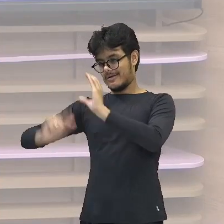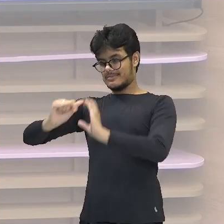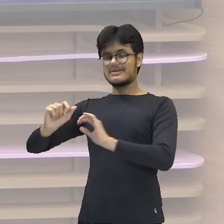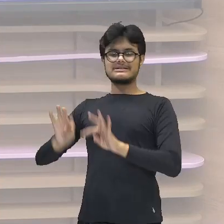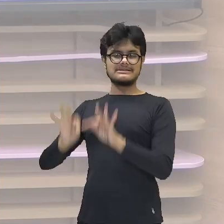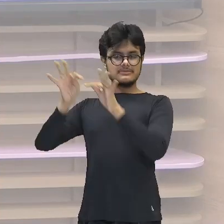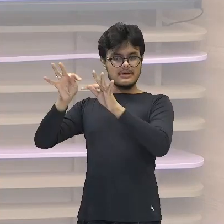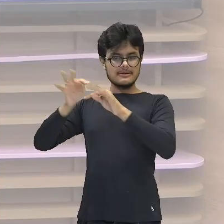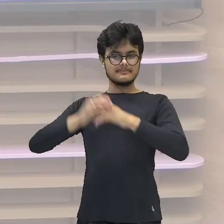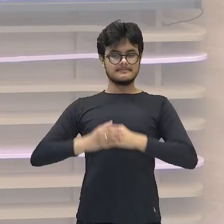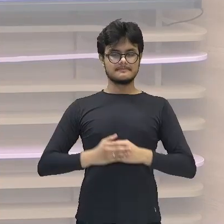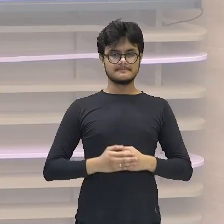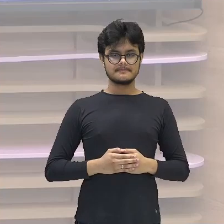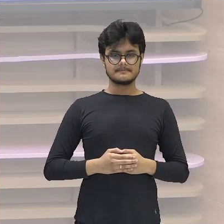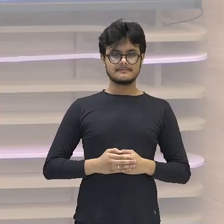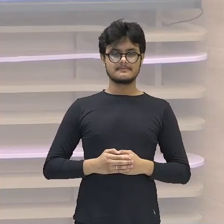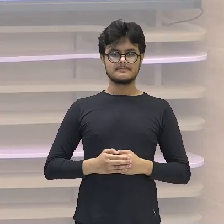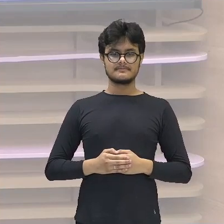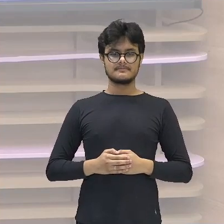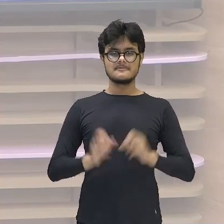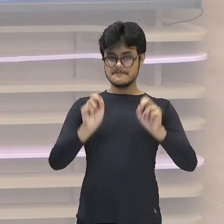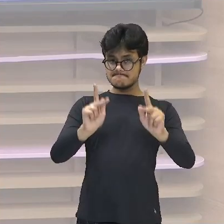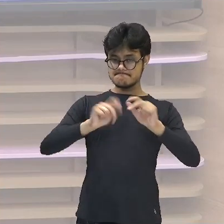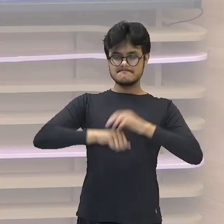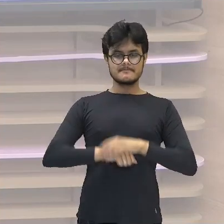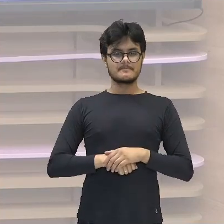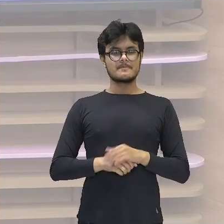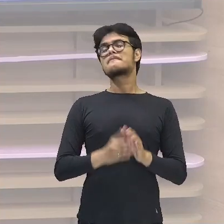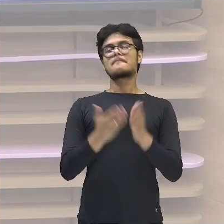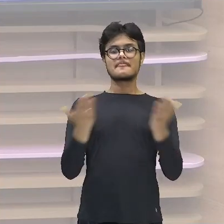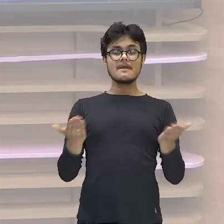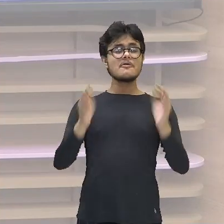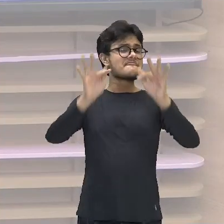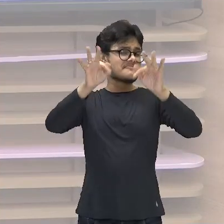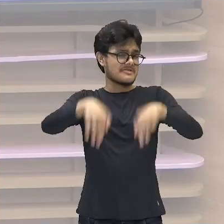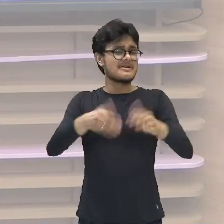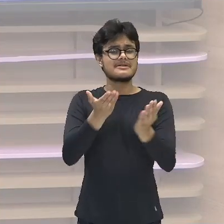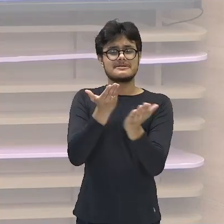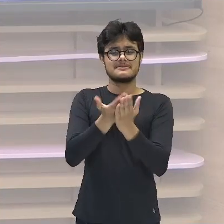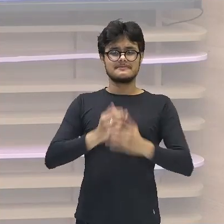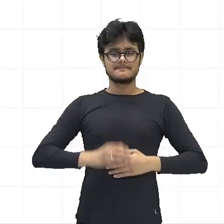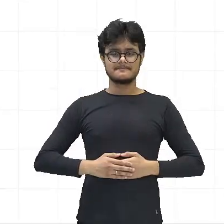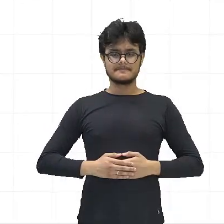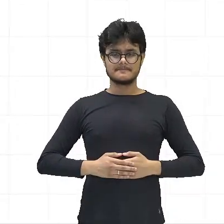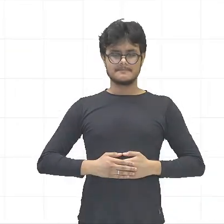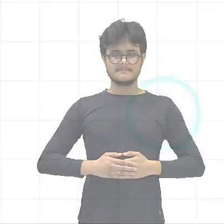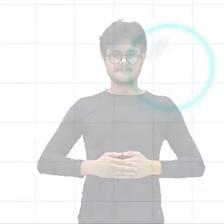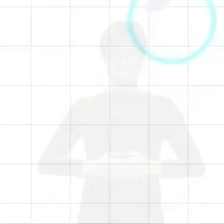capitalismo informacional, ok? E assim finalizamos nossa aula.